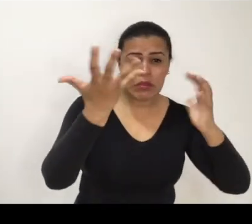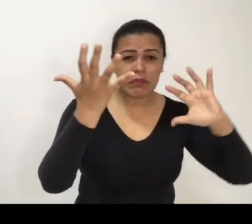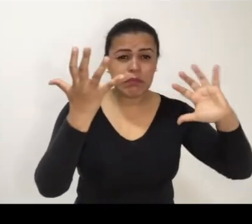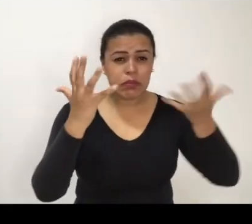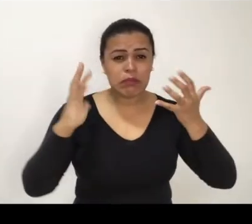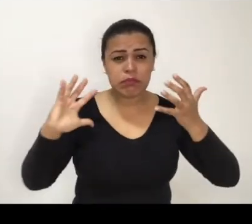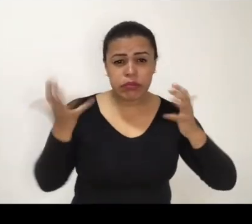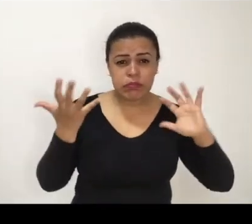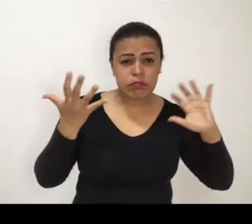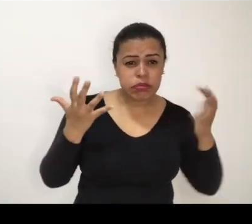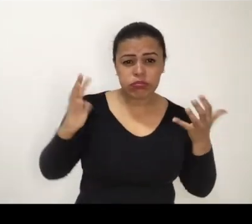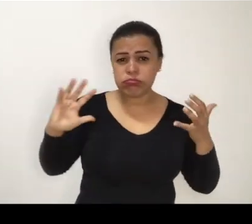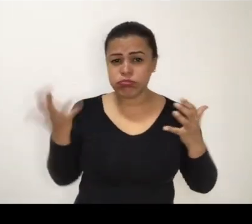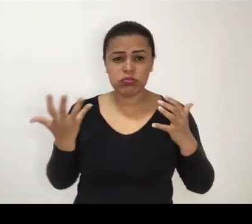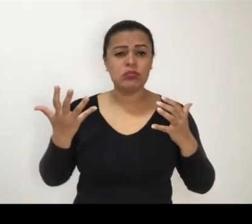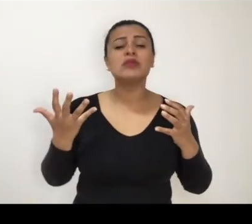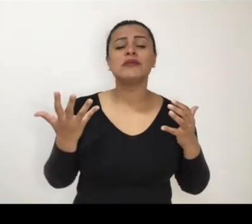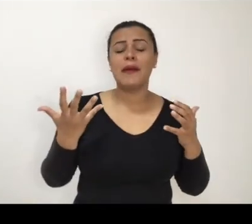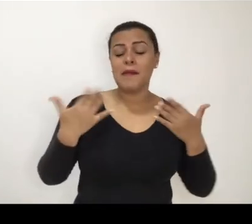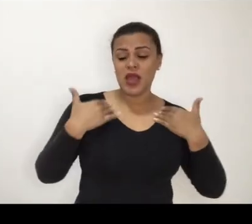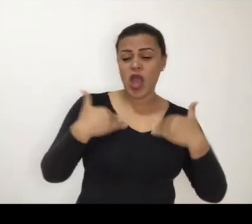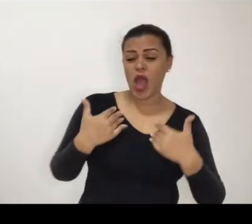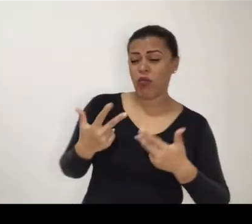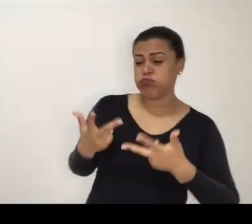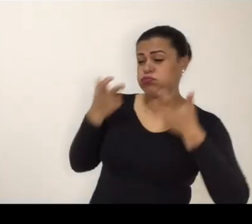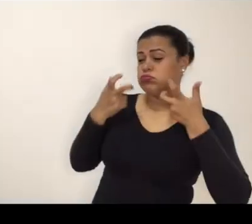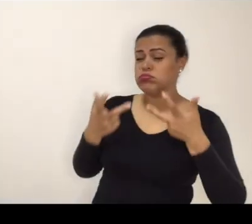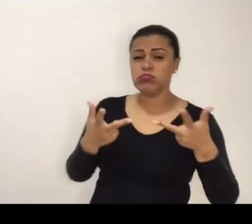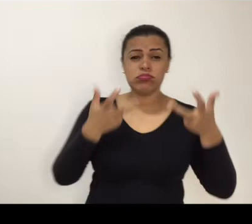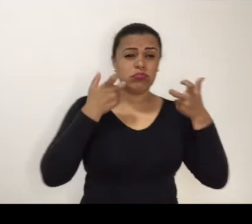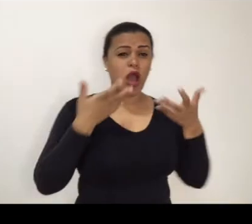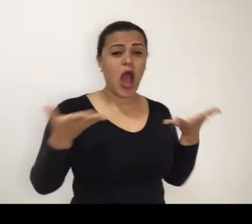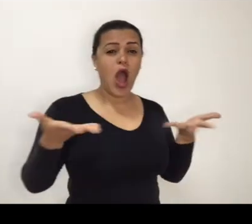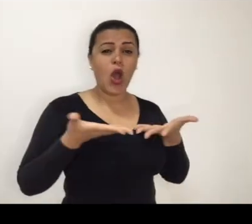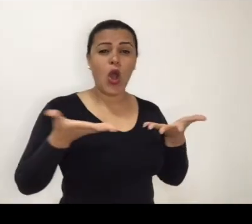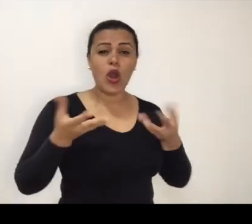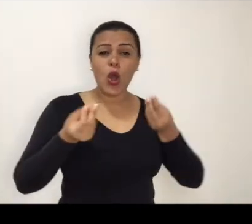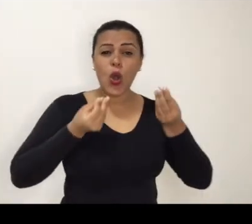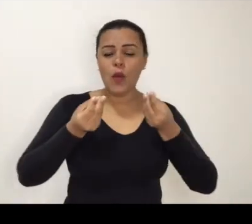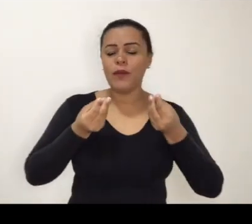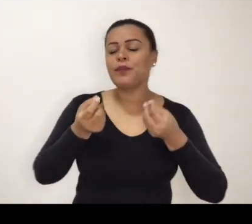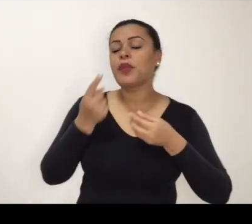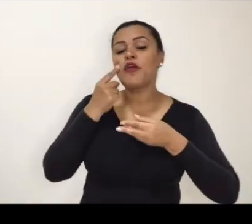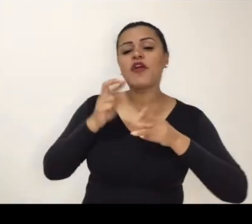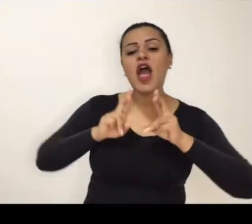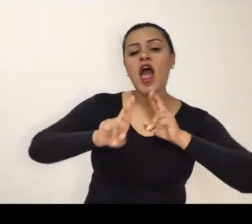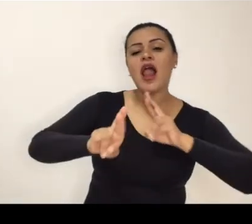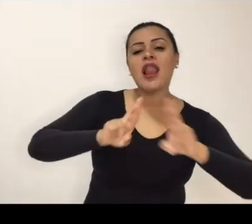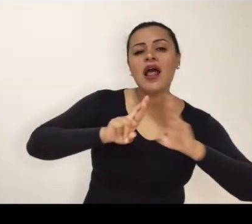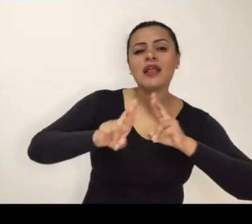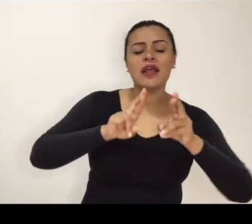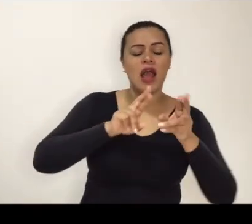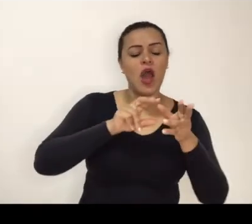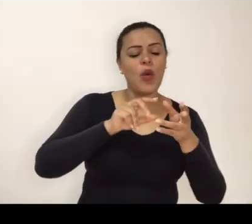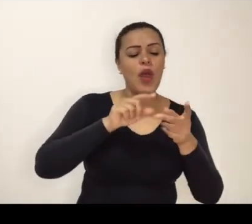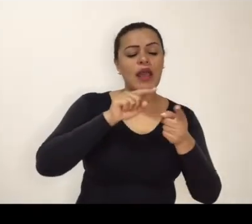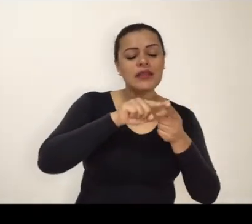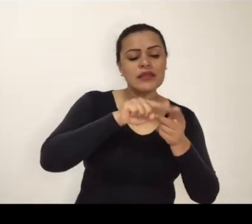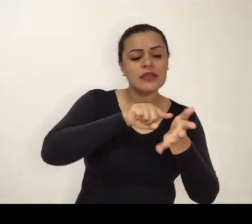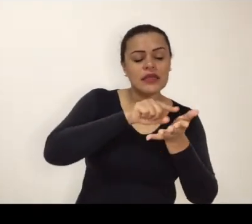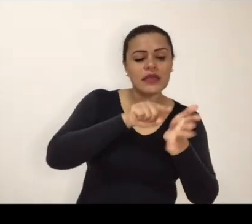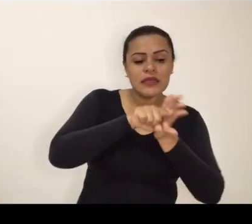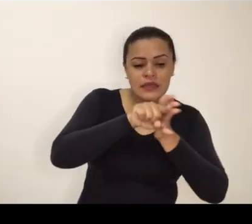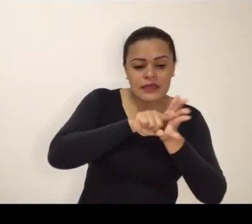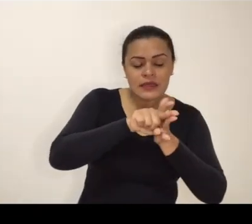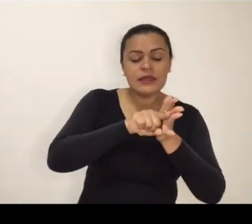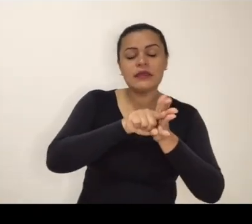nesse corpo agora e agora. Como é que tu vês essas relações entre ensino, pesquisa e trabalho colaborativo, né?